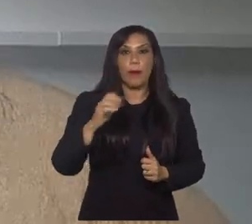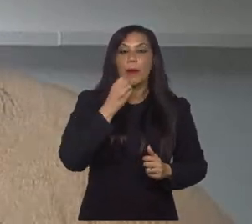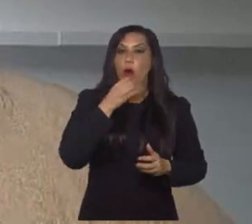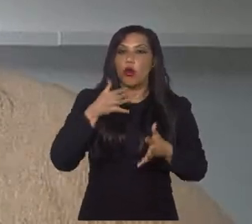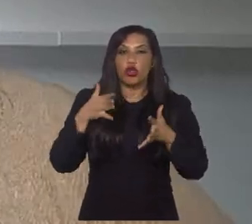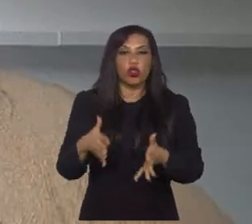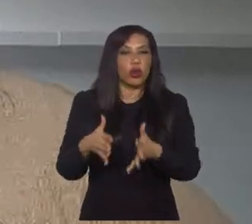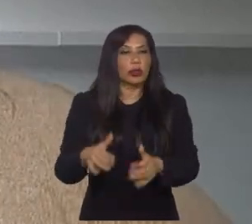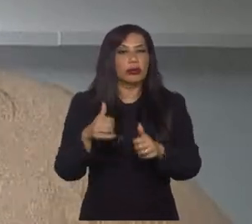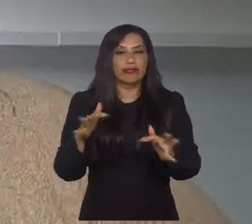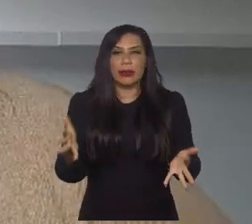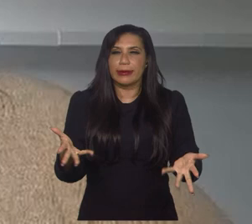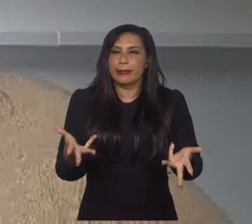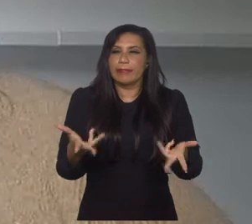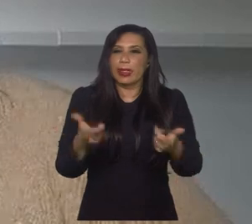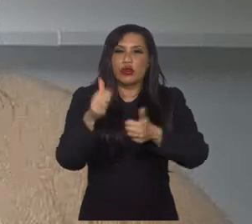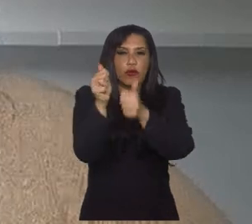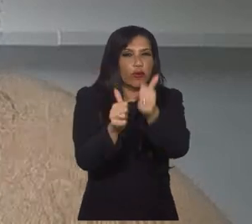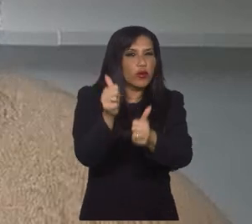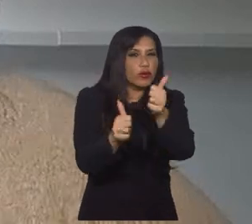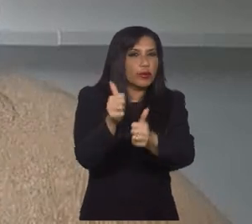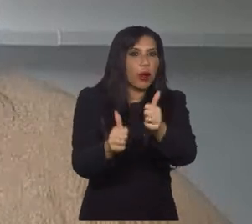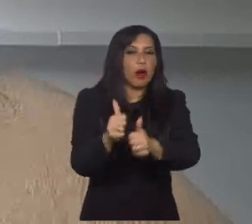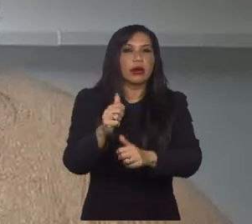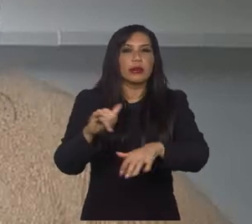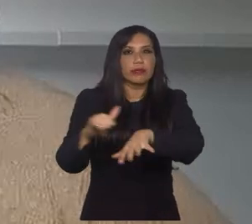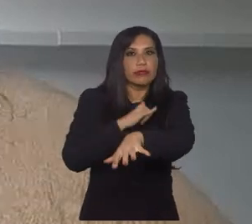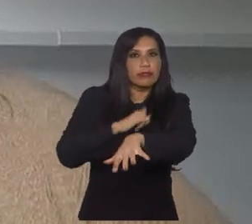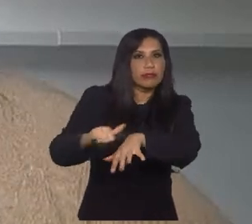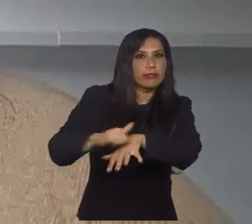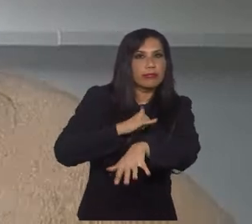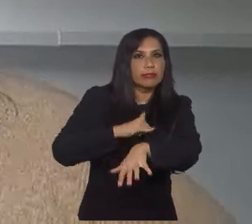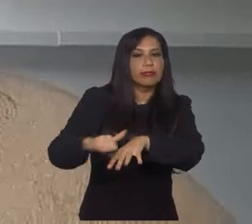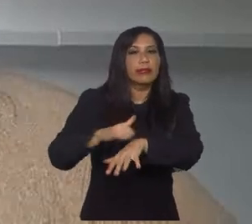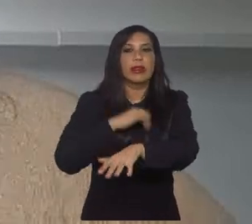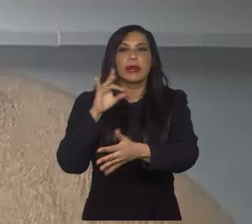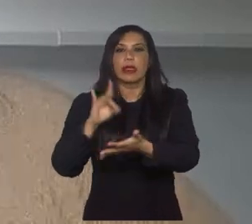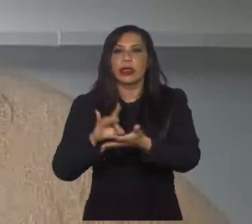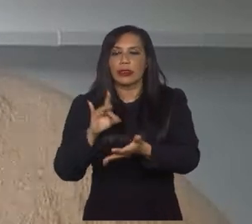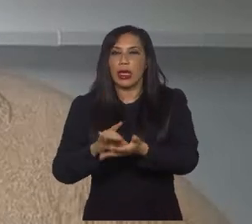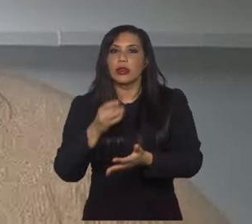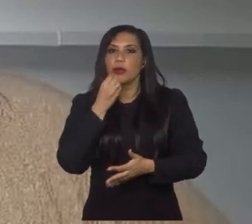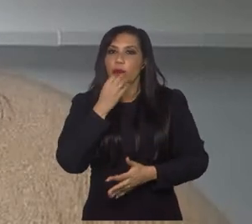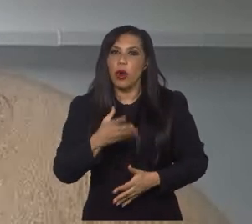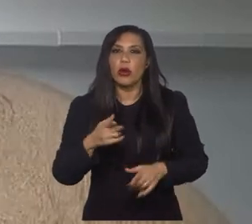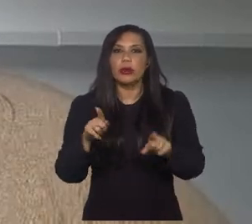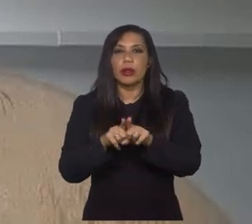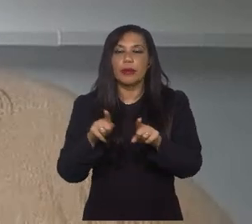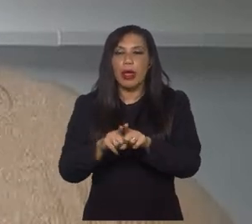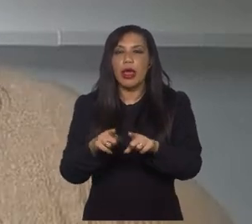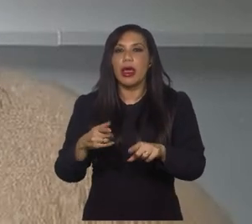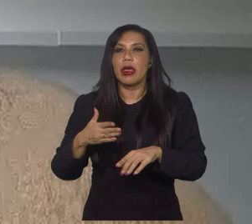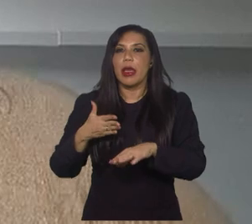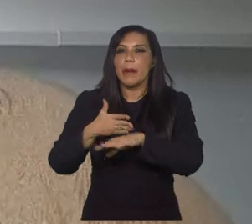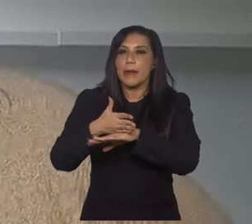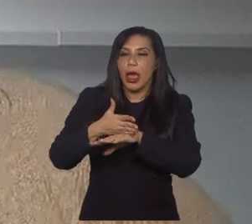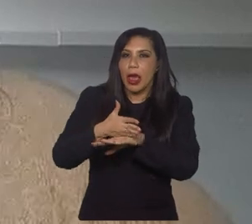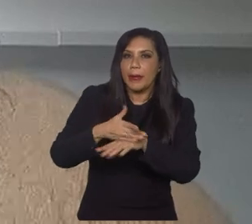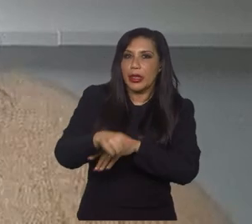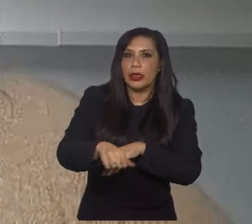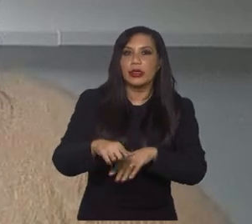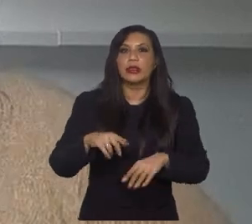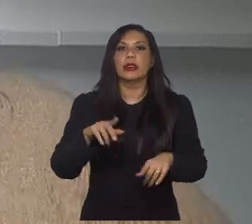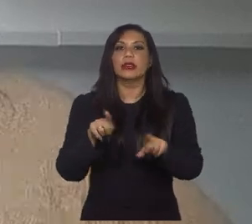futebol. É uma seleção que tem muitas armas para mim. No mundo, é a seleção com a maior profundidade de meio-campistas. Então, a